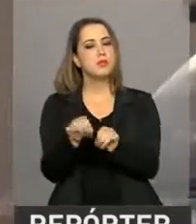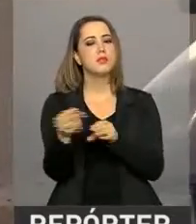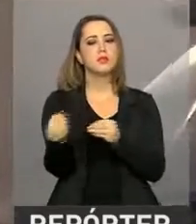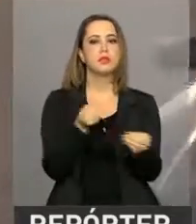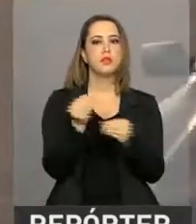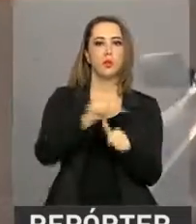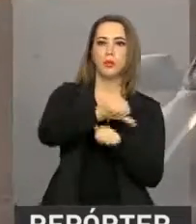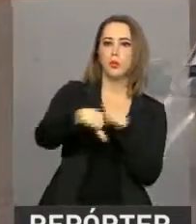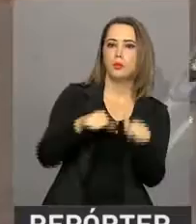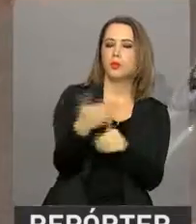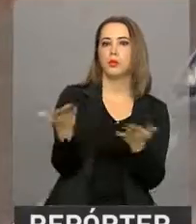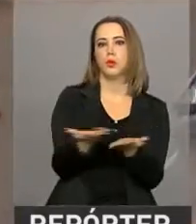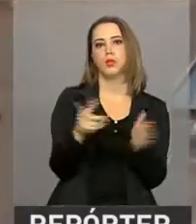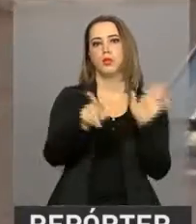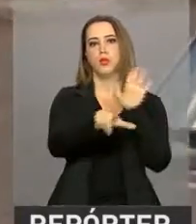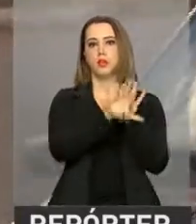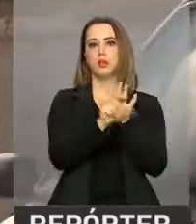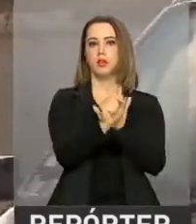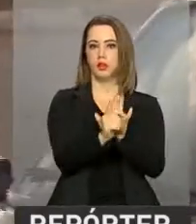na legislação